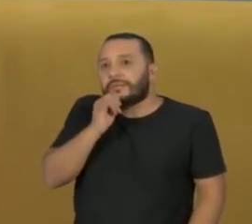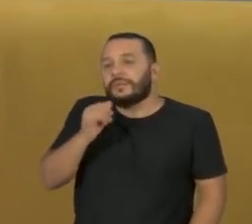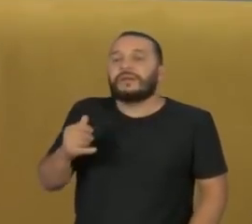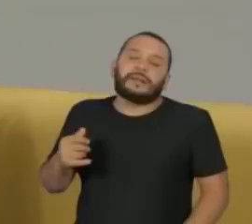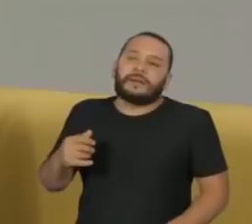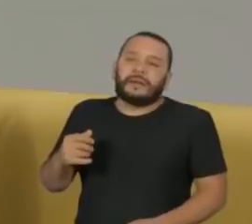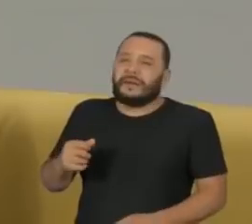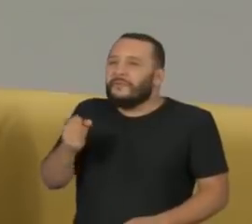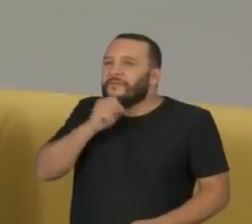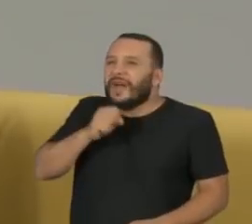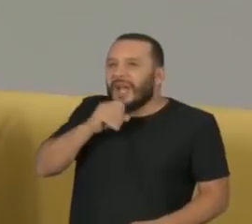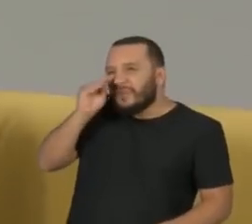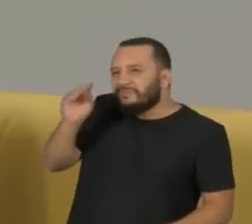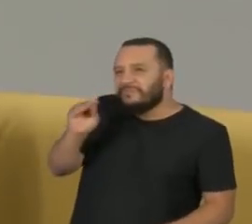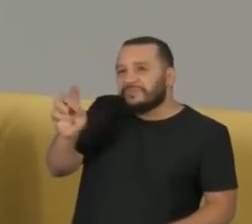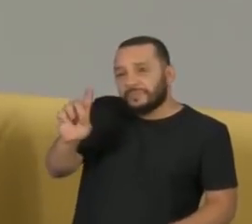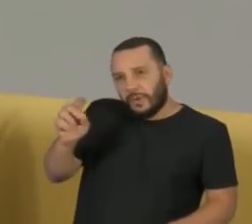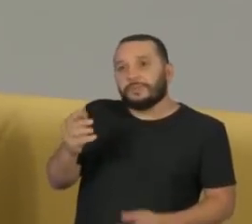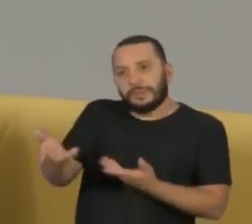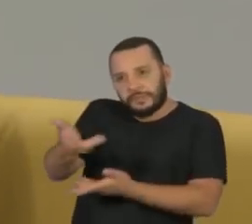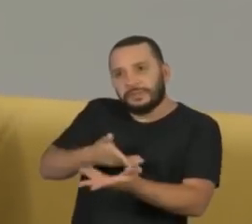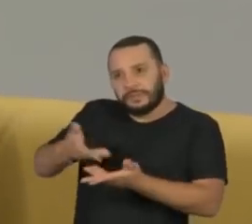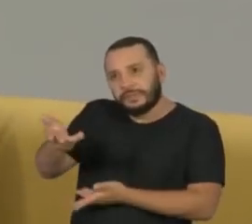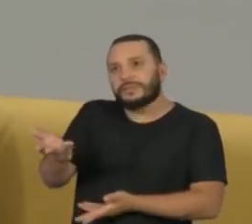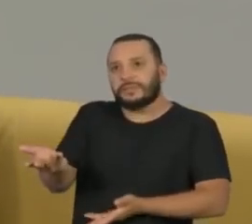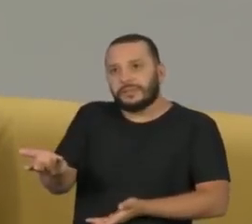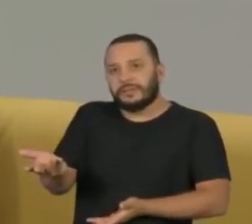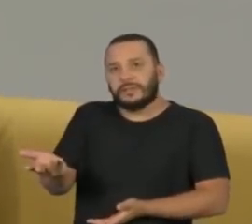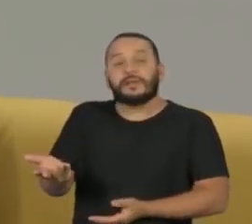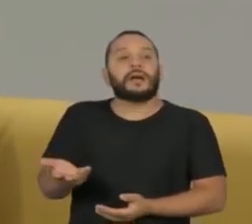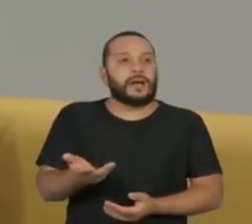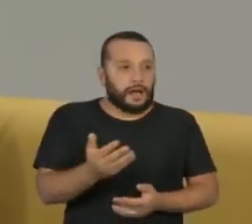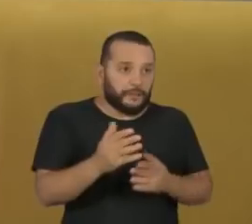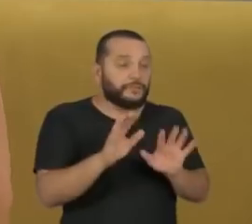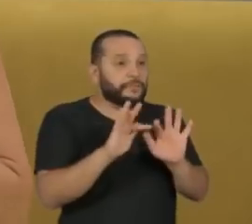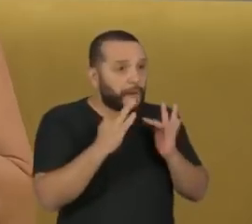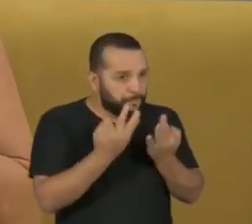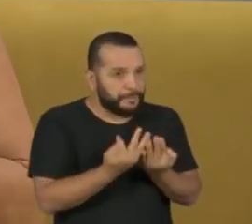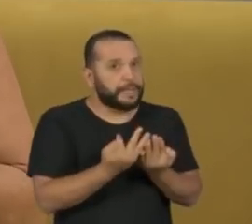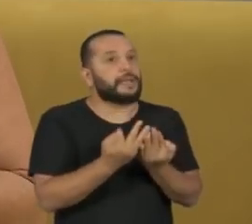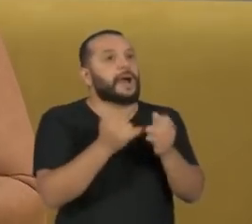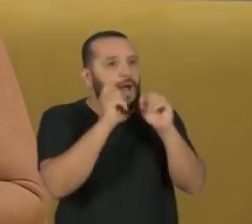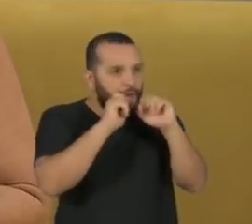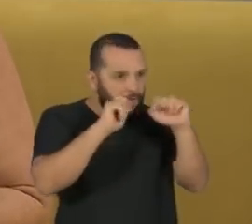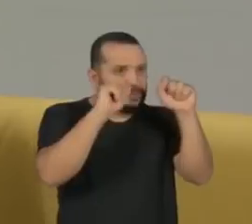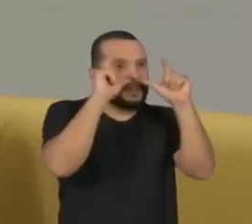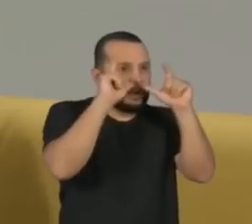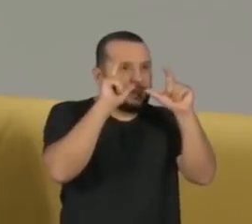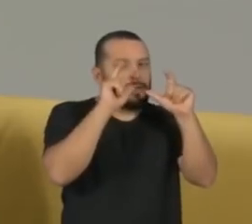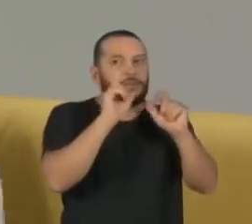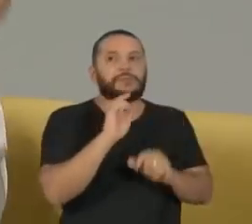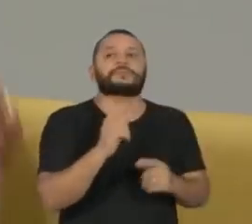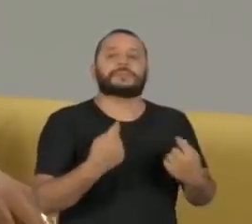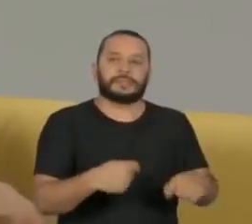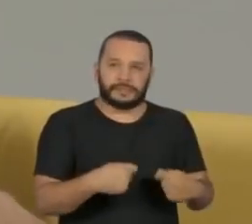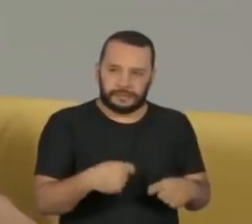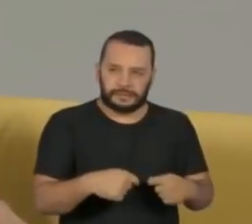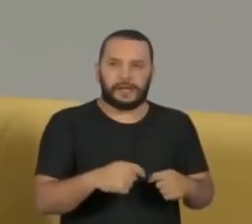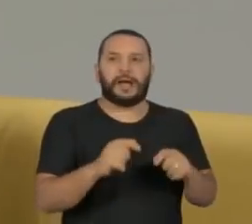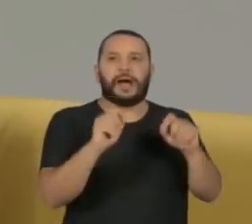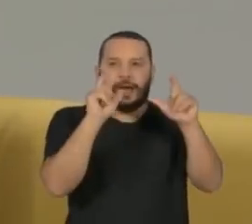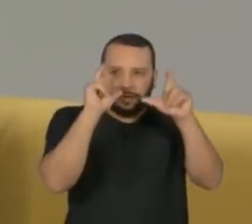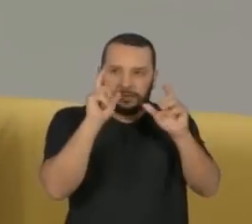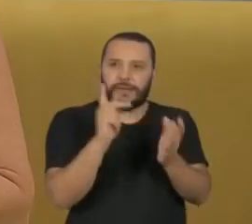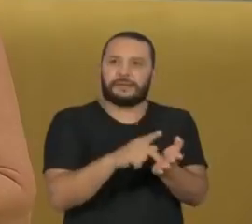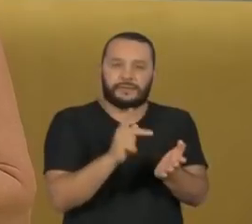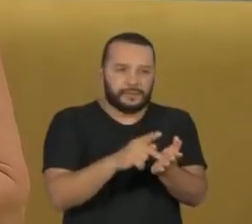E a família precisa estar atenta a esse idoso que mora com ele, né? Porque não é simplesmente o cuidar, o morar, o estar ali.